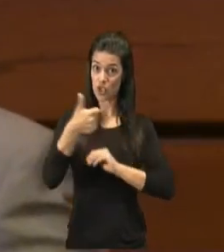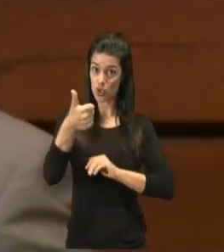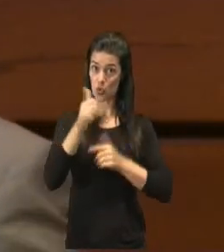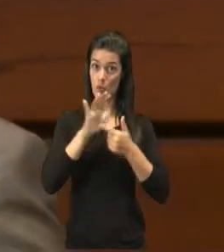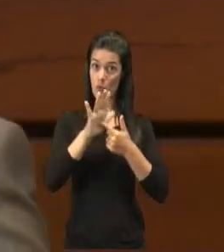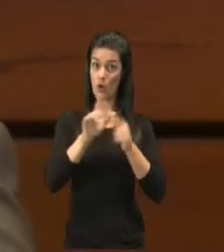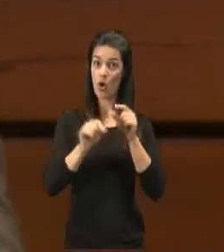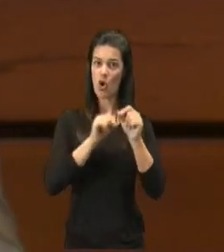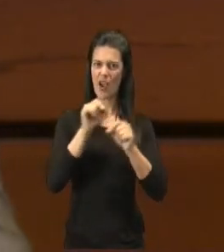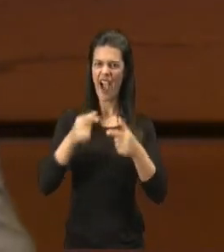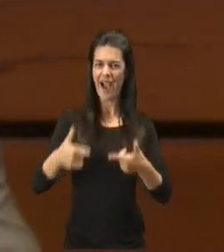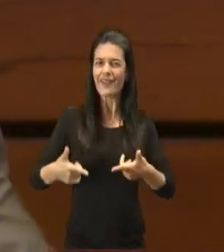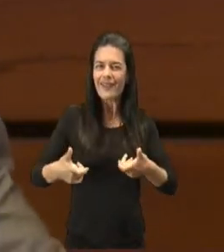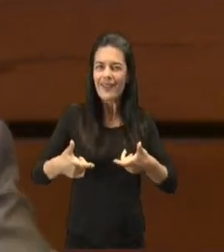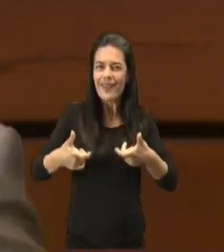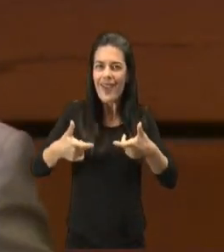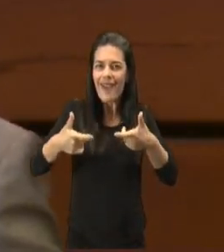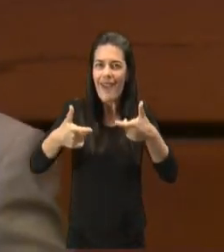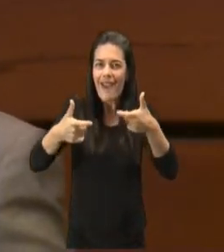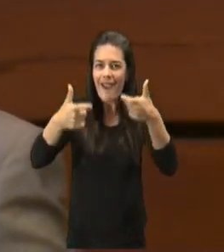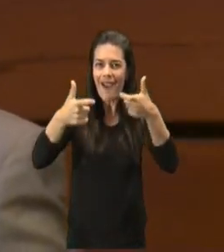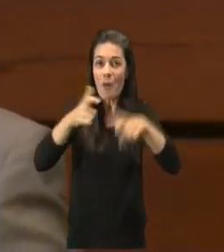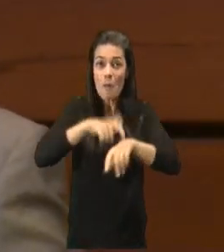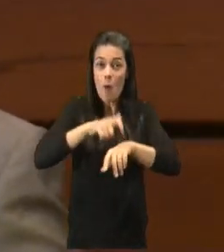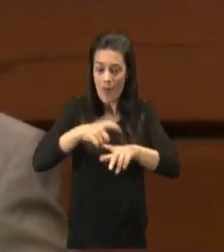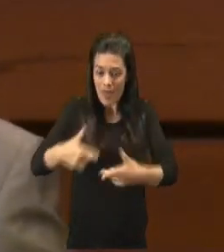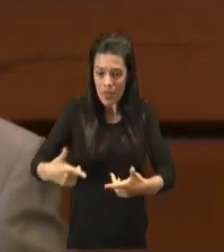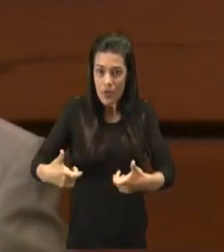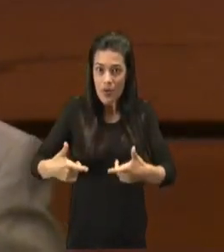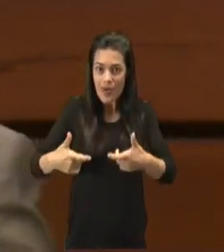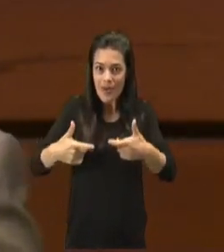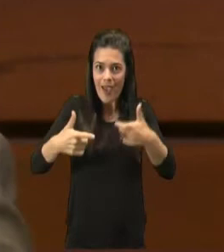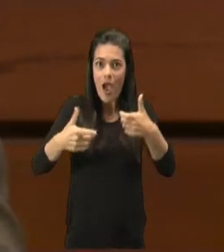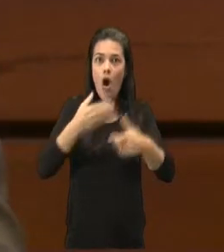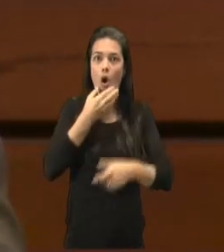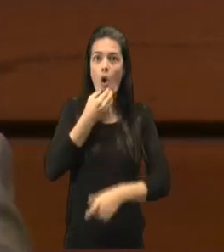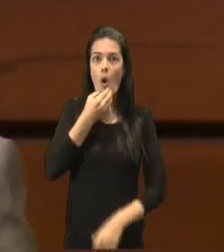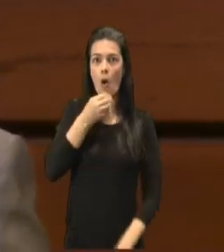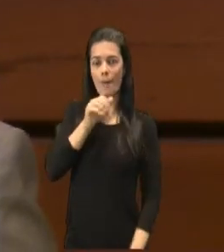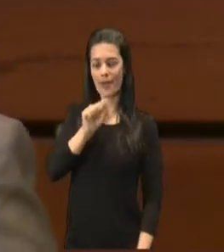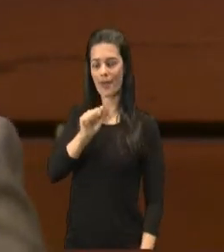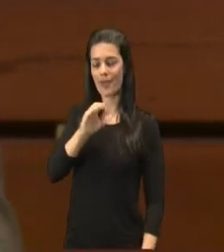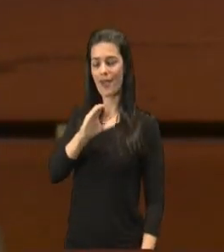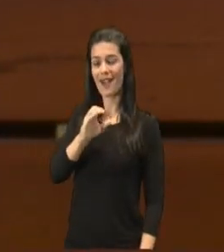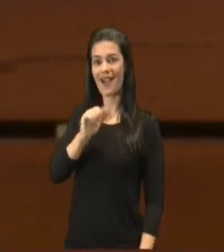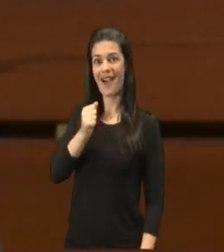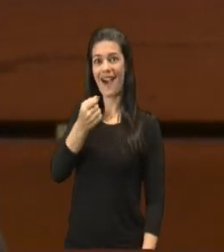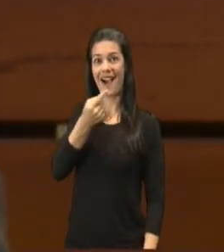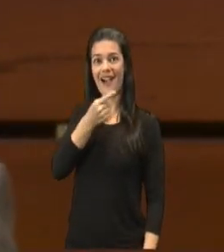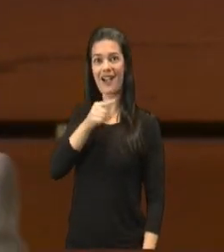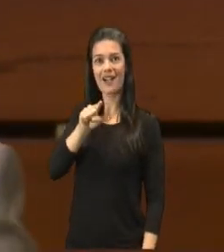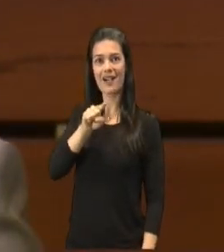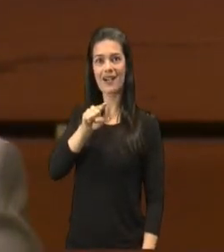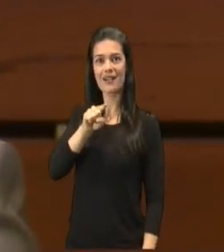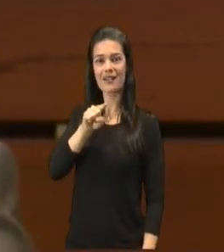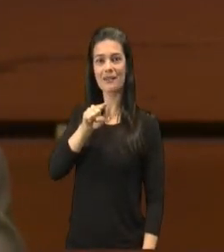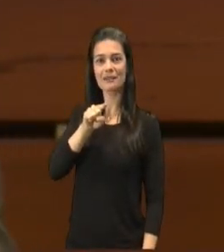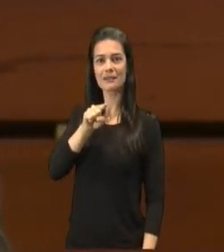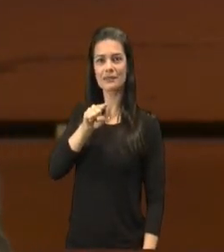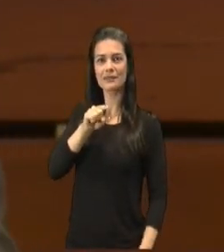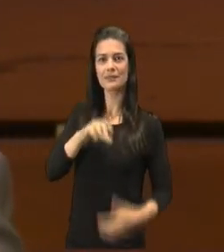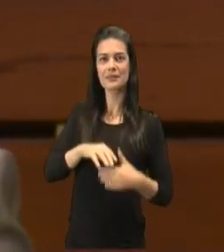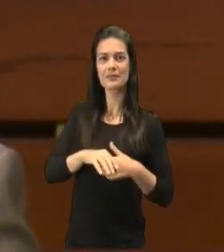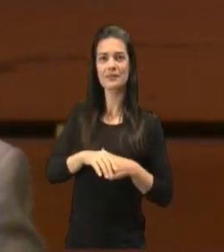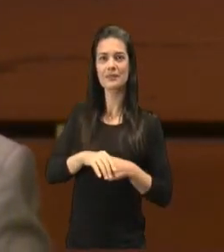da batalha, no meio daquela guerra, Acã tomou os despojos, ele tomou uma capa da Babilônia